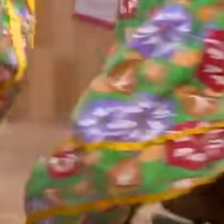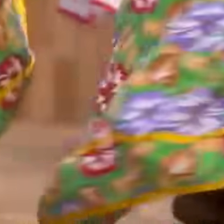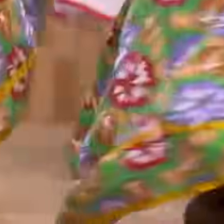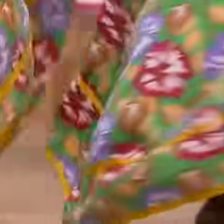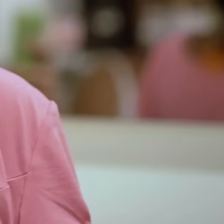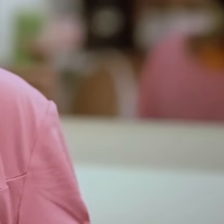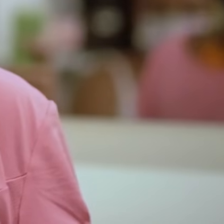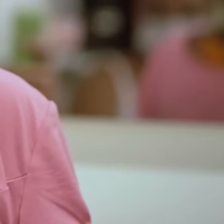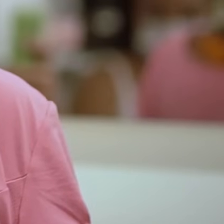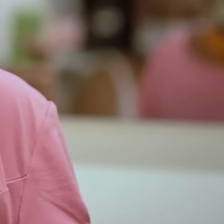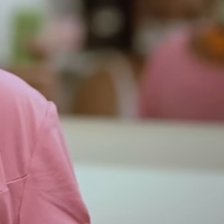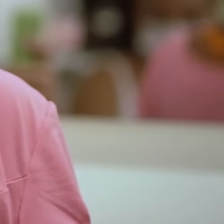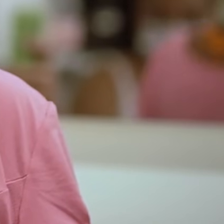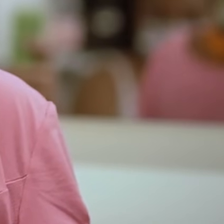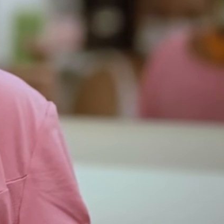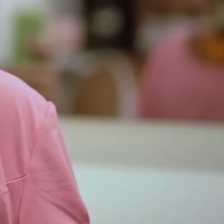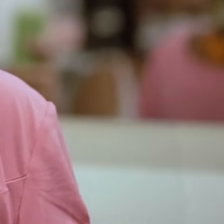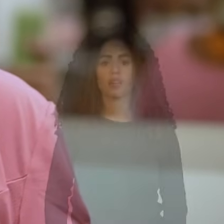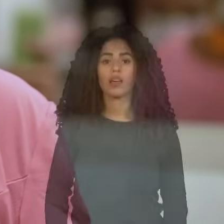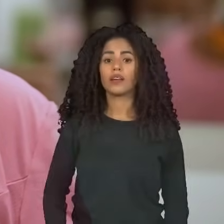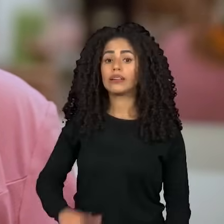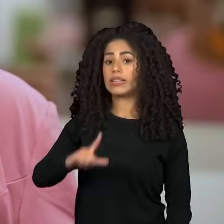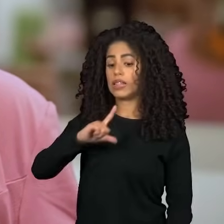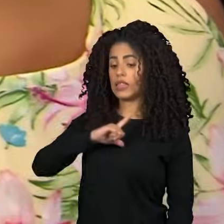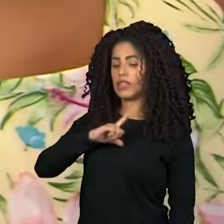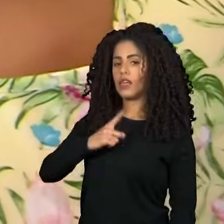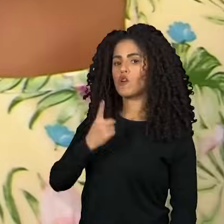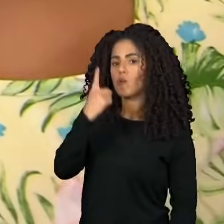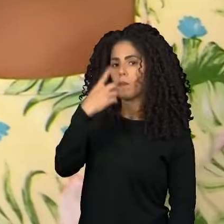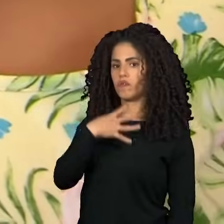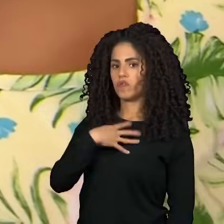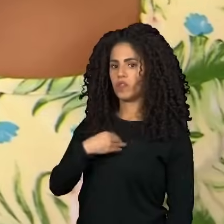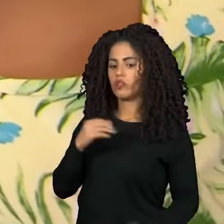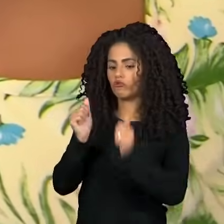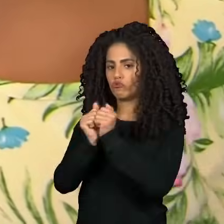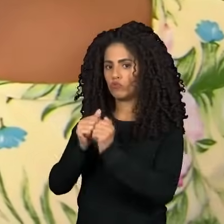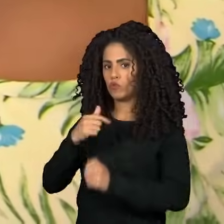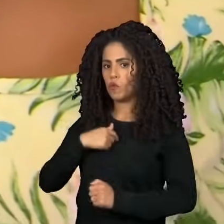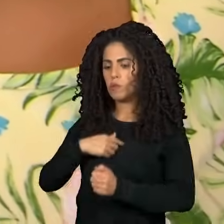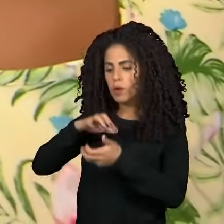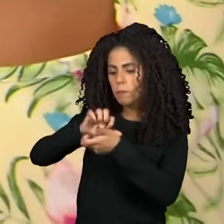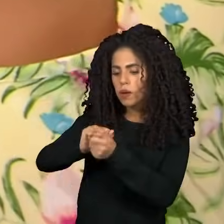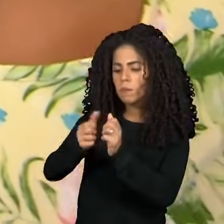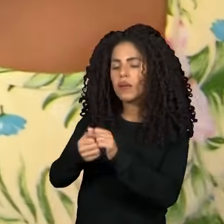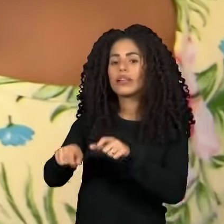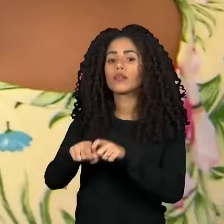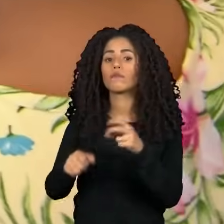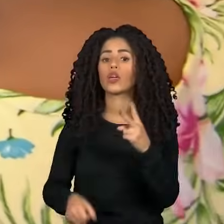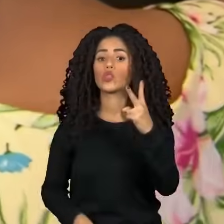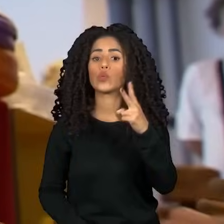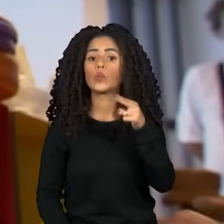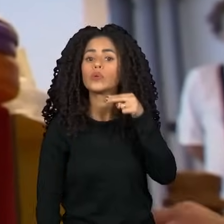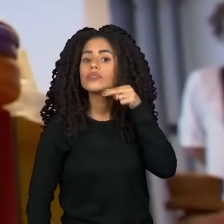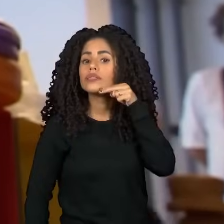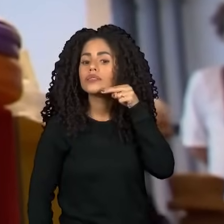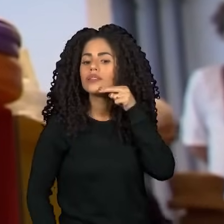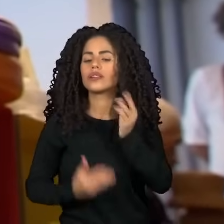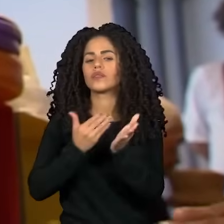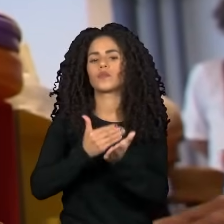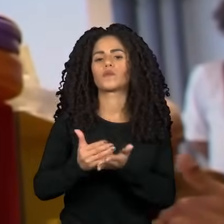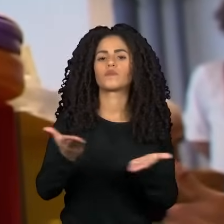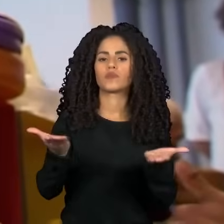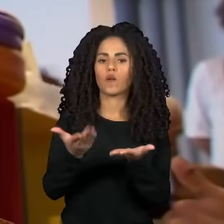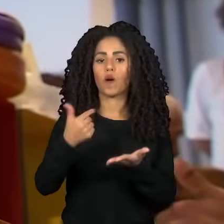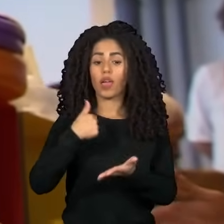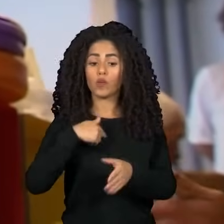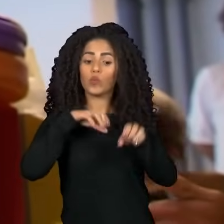união. Tenho uma filha que já está fazendo, mas eu tenho 2 netas que também está começando a fazer. Eu ensinando